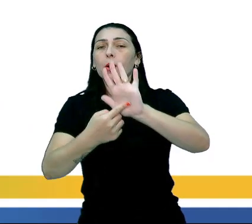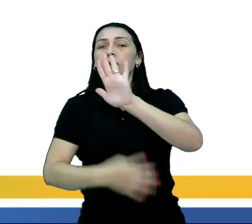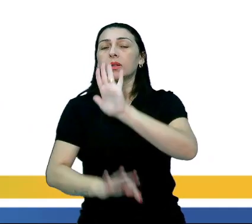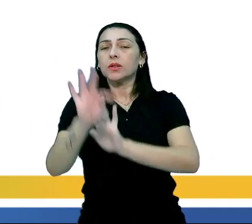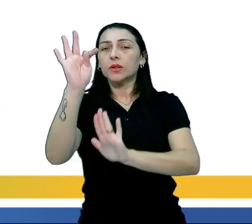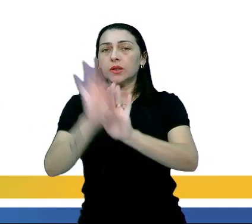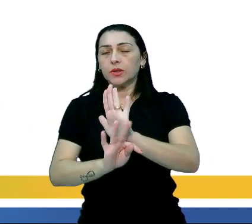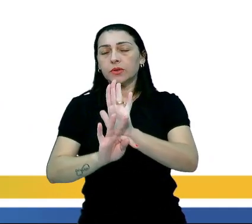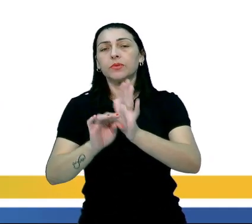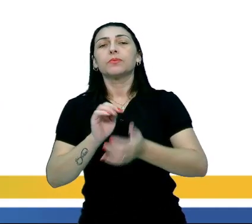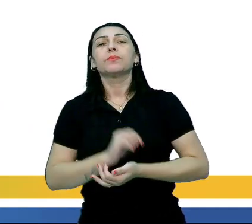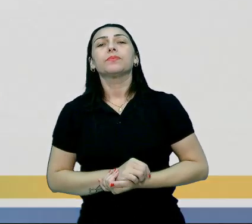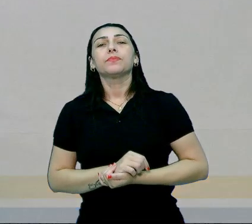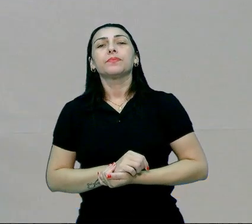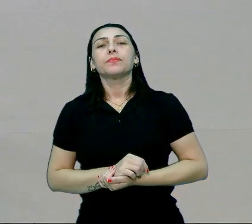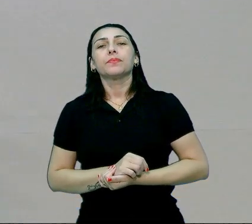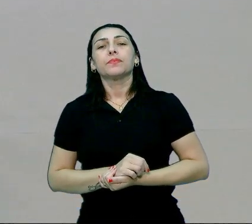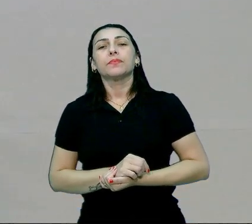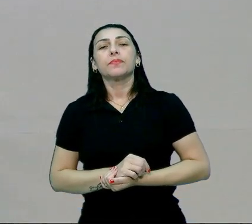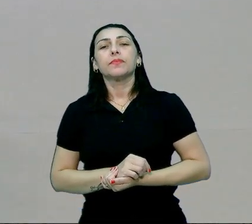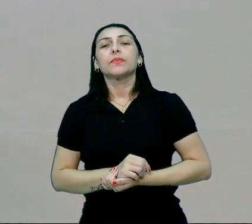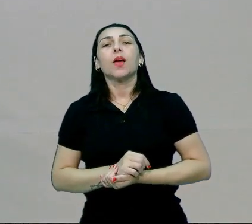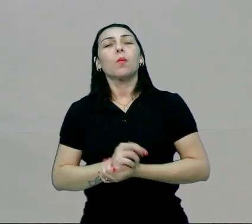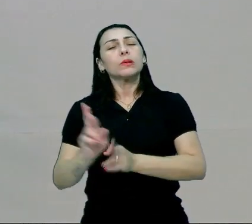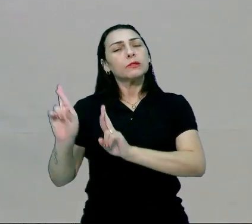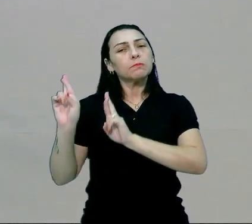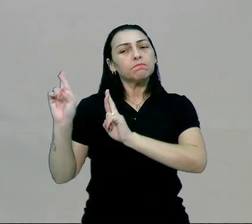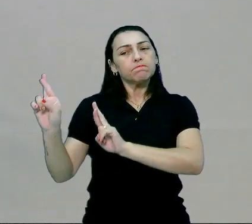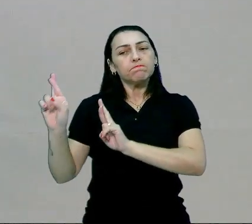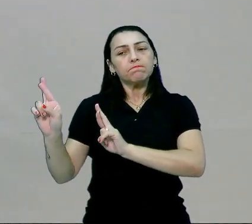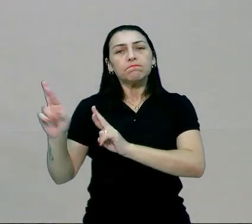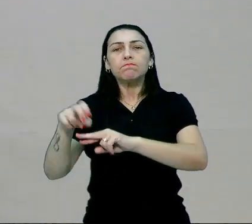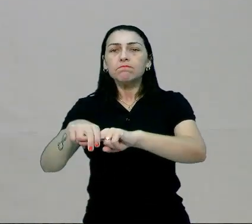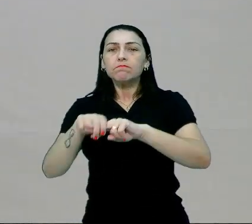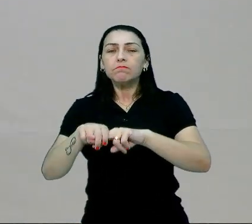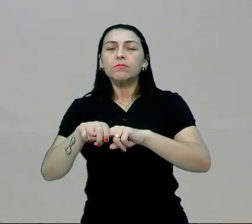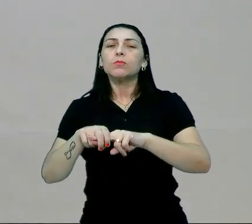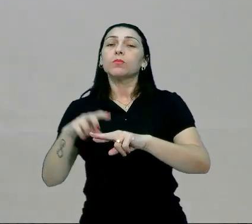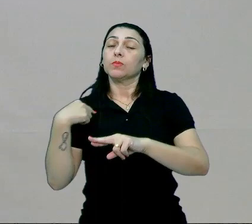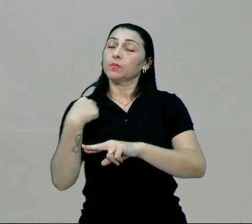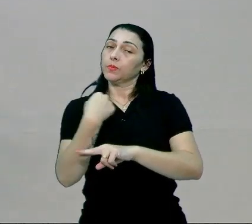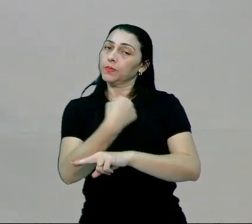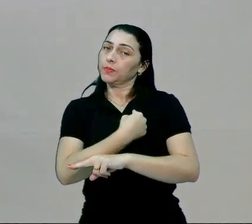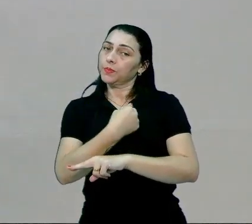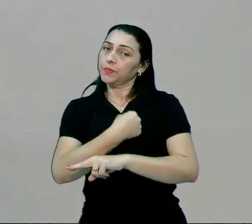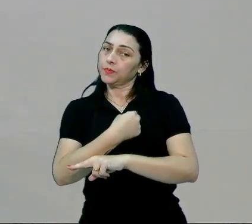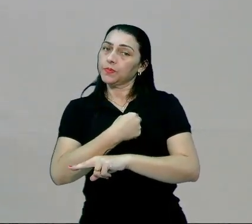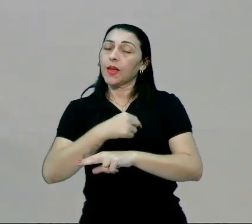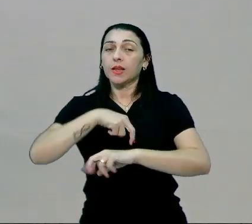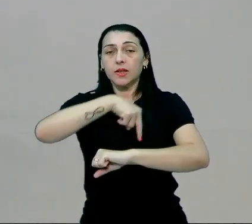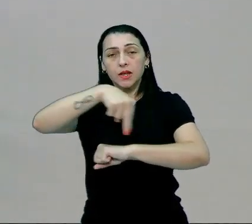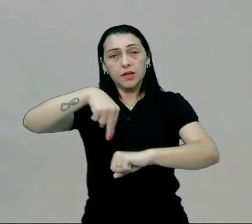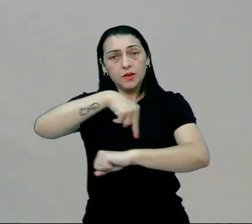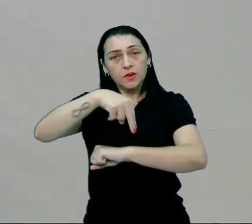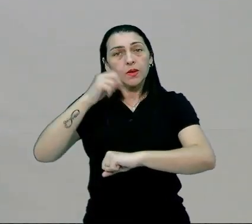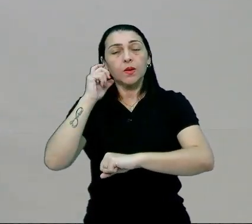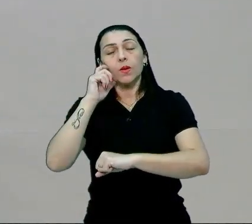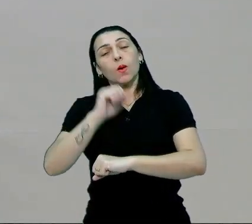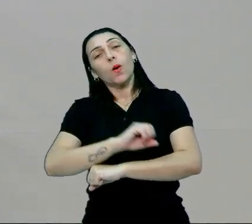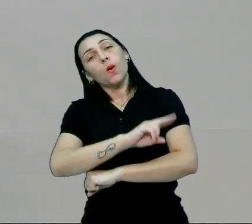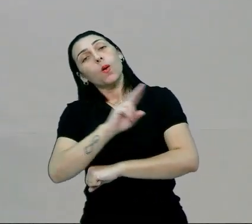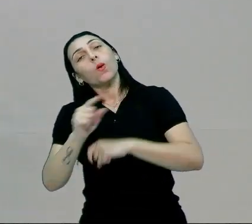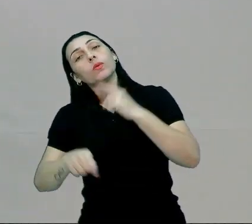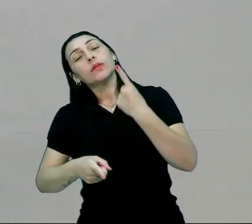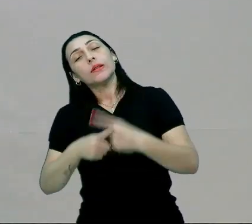exposto no texto. Então, isso é uma perspectiva. Por isso que, muitas das vezes, as nações, ou, em